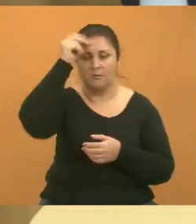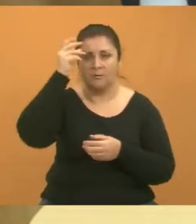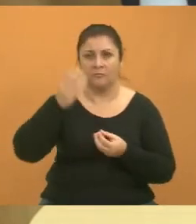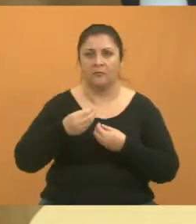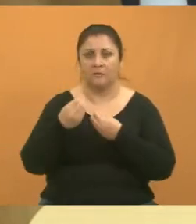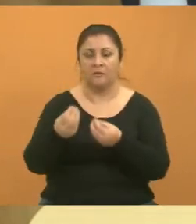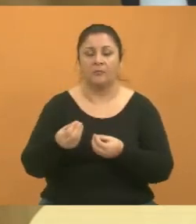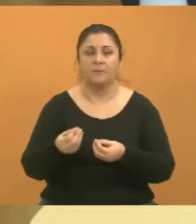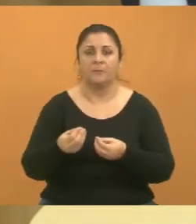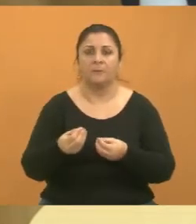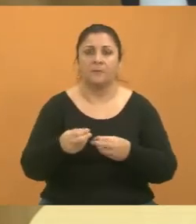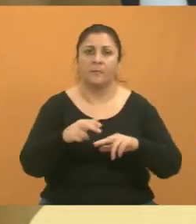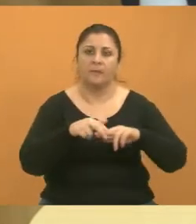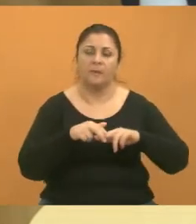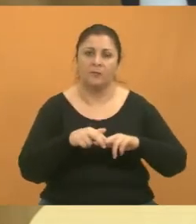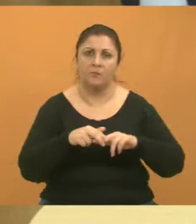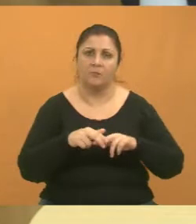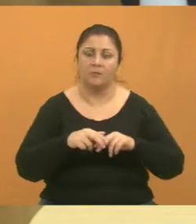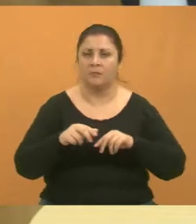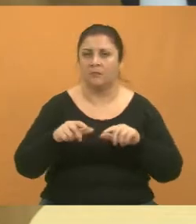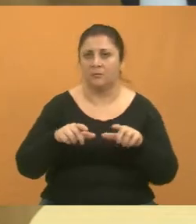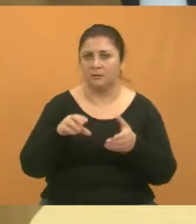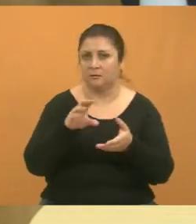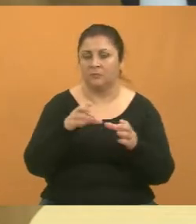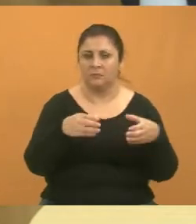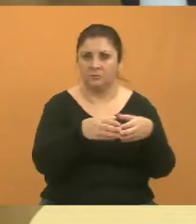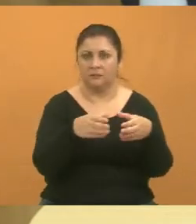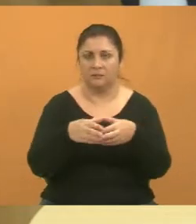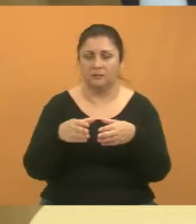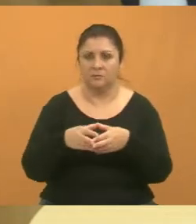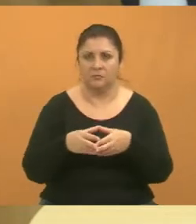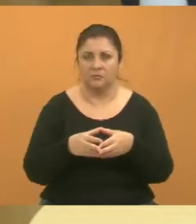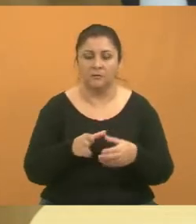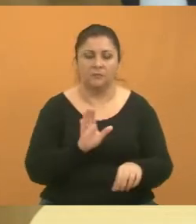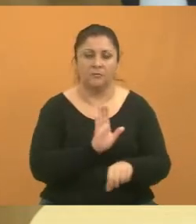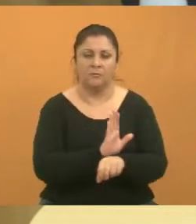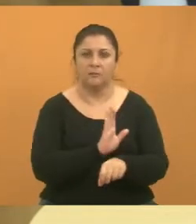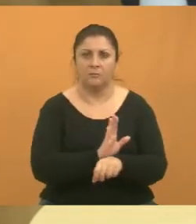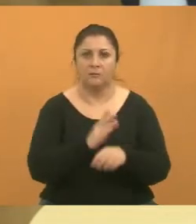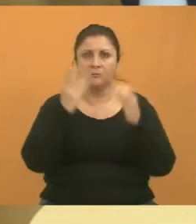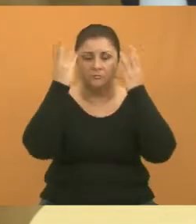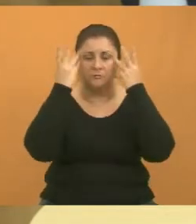para que, por meio de seus órgãos competentes, promovam o bem-estar animal.